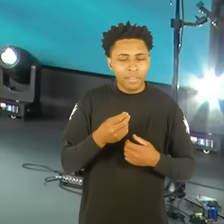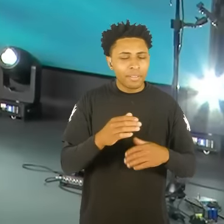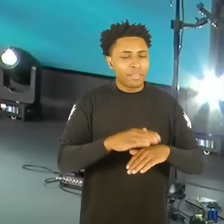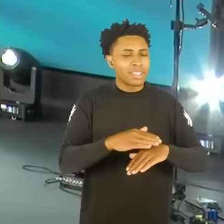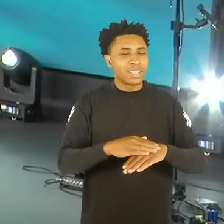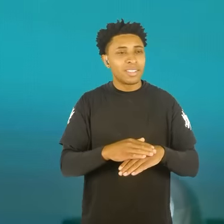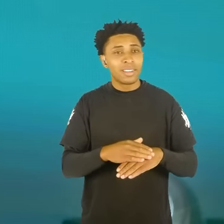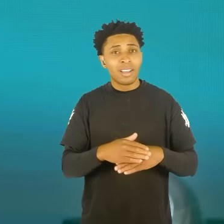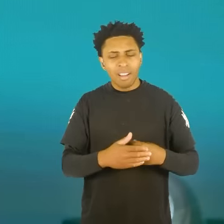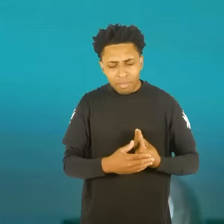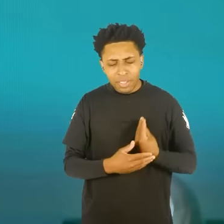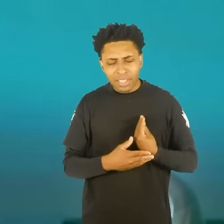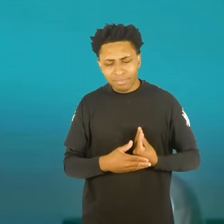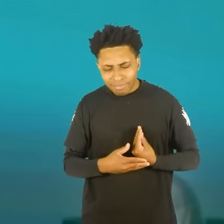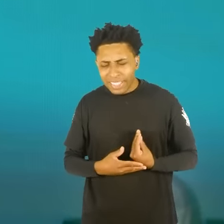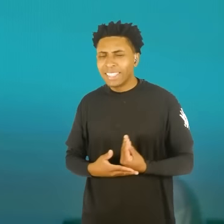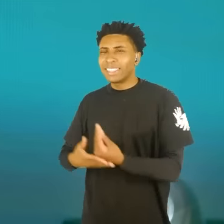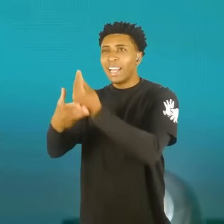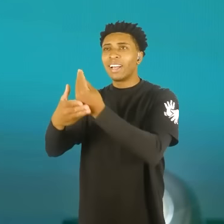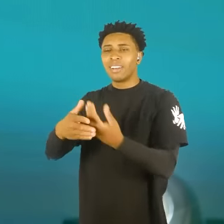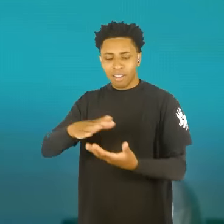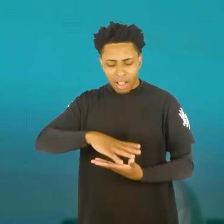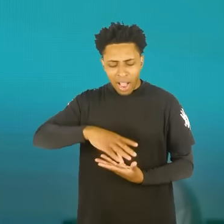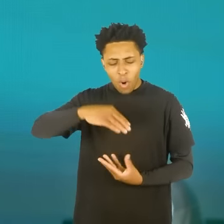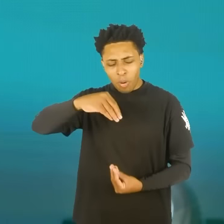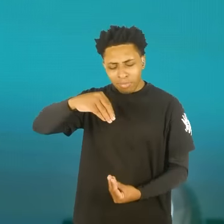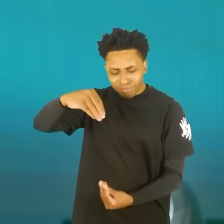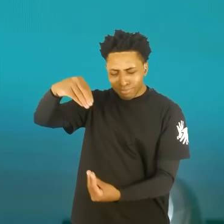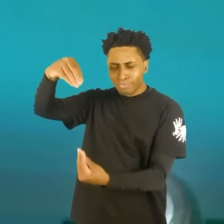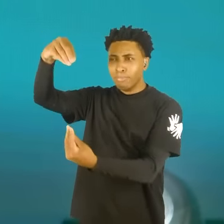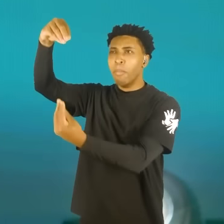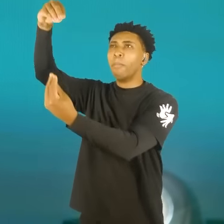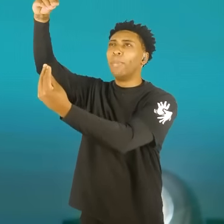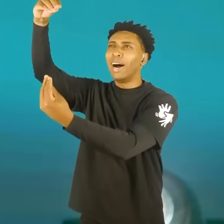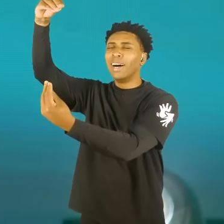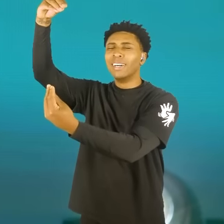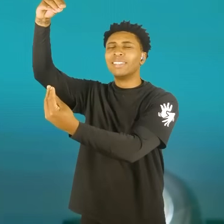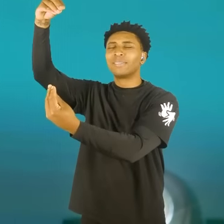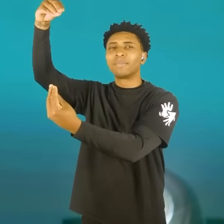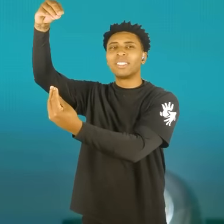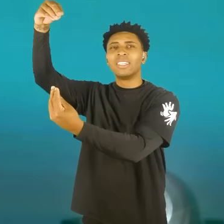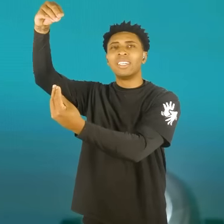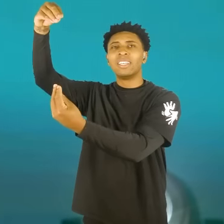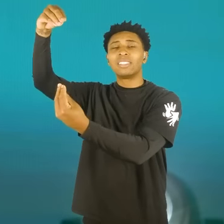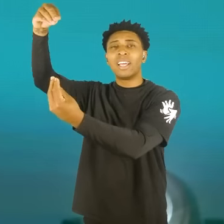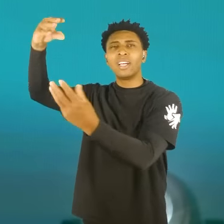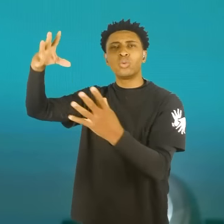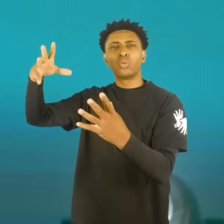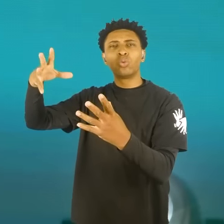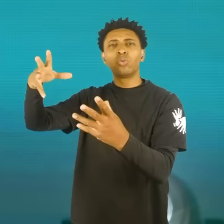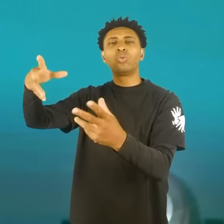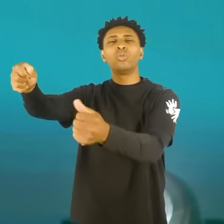sua vida, entregue sua alma, entregue seu espírito, seja a geração daquele que adora com tudo, entrega